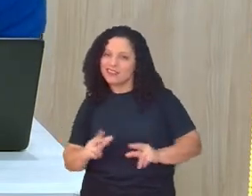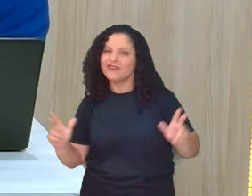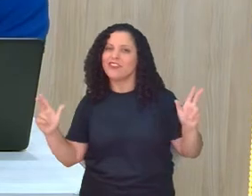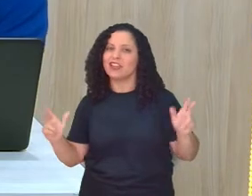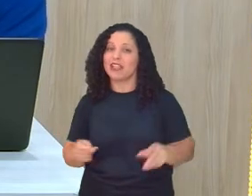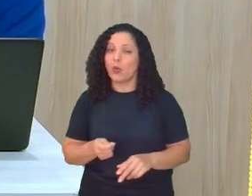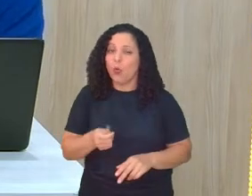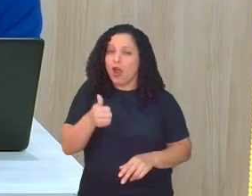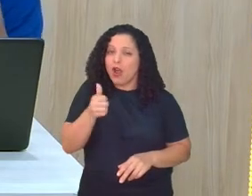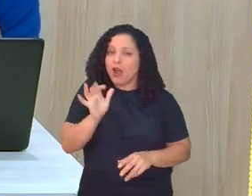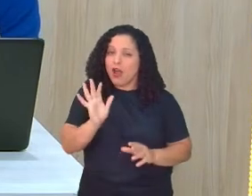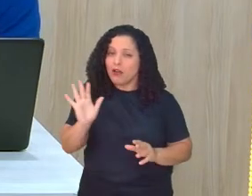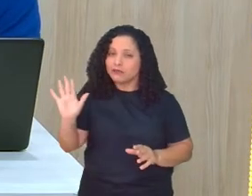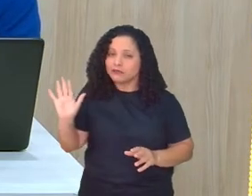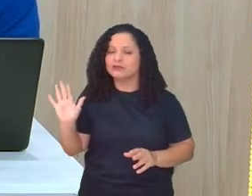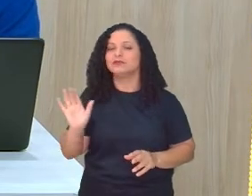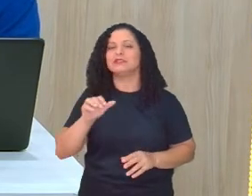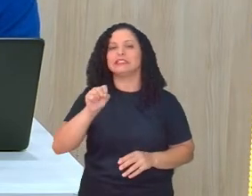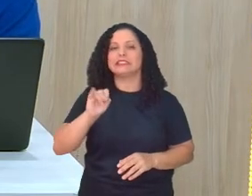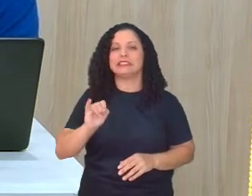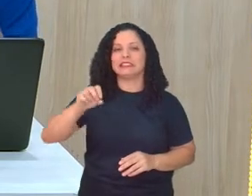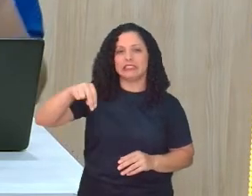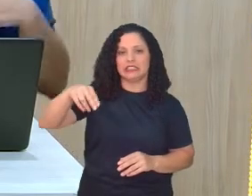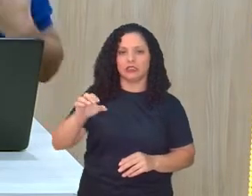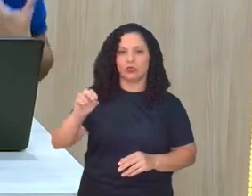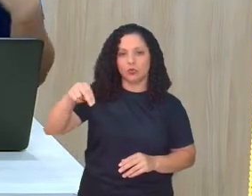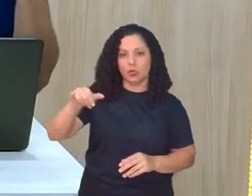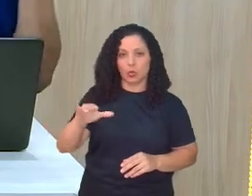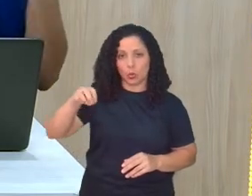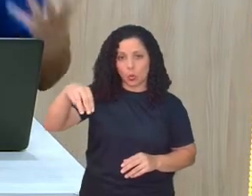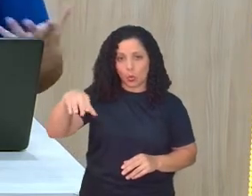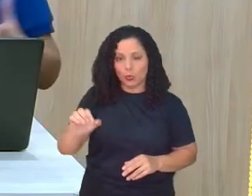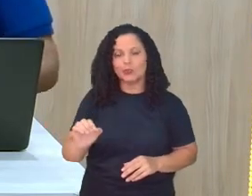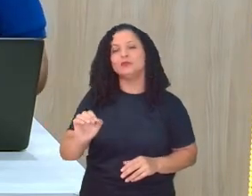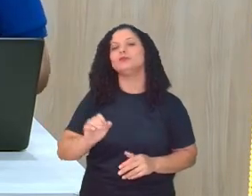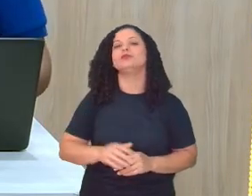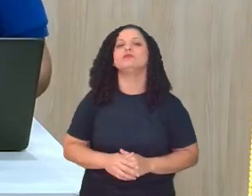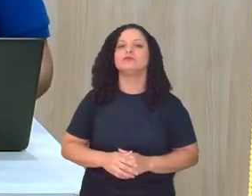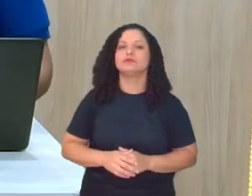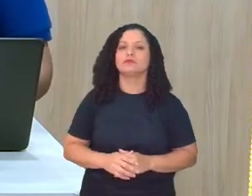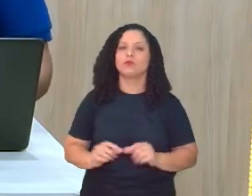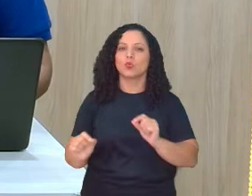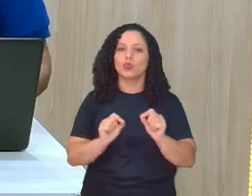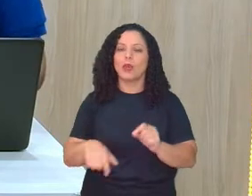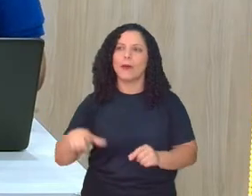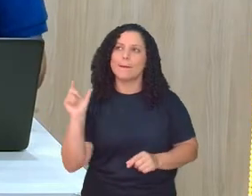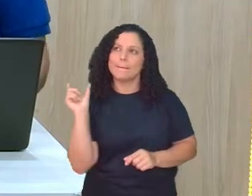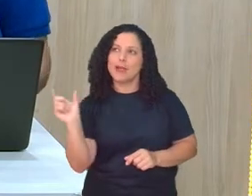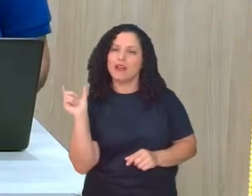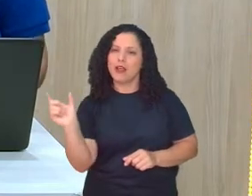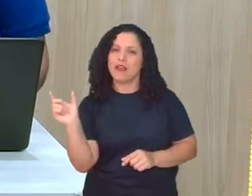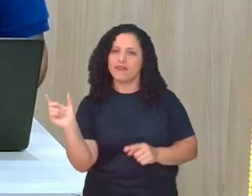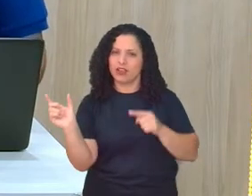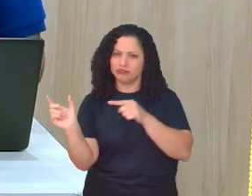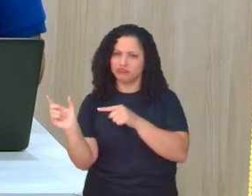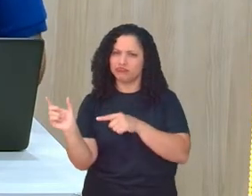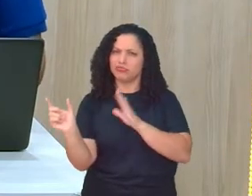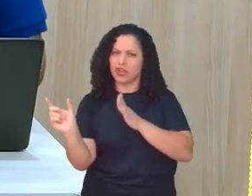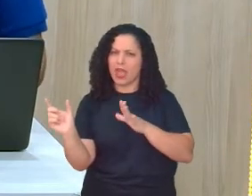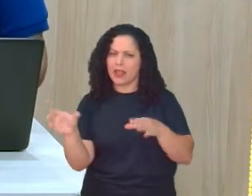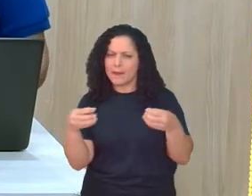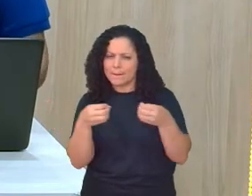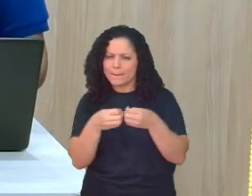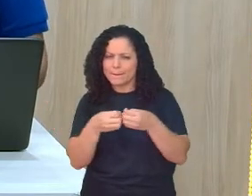sinônimo. Sim. Percebem a diferença? Quando eu falo de um sinônimo, eu falo de uma palavra que é semanticamente